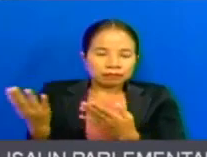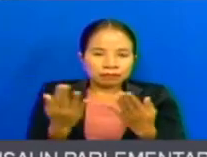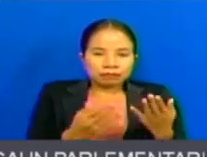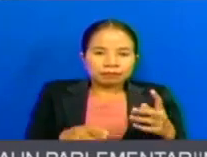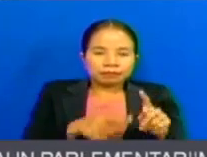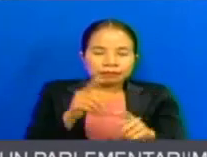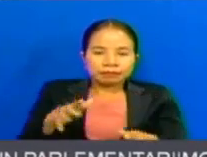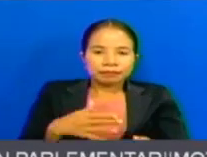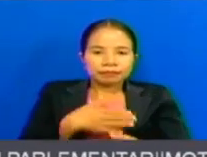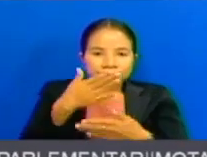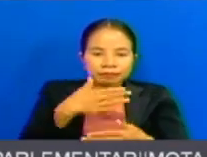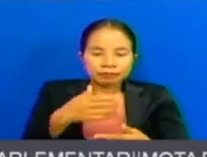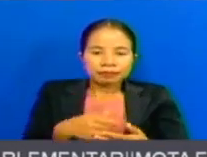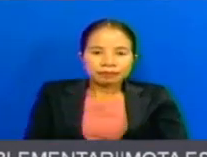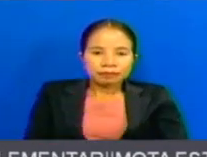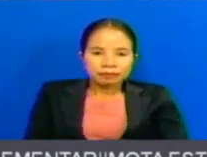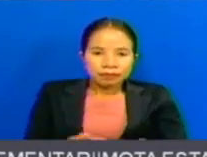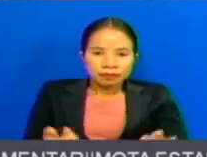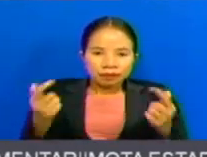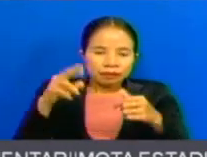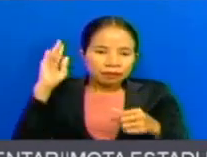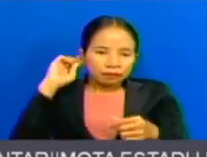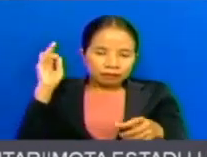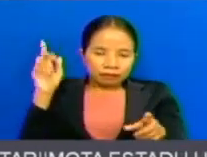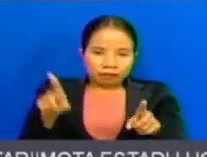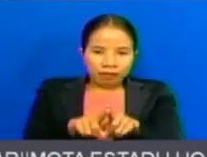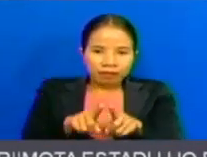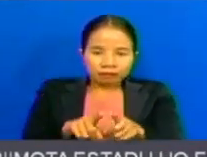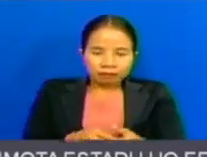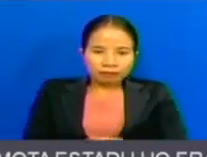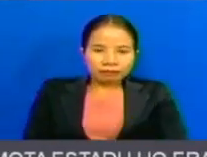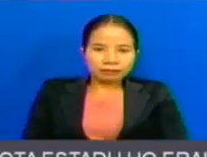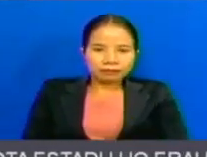contente. E fila mais, será, rono fala, anseneria,